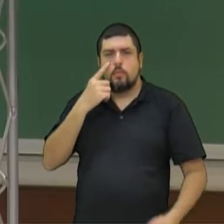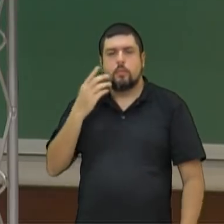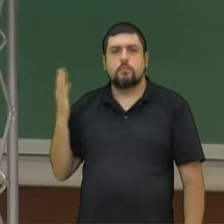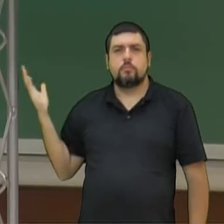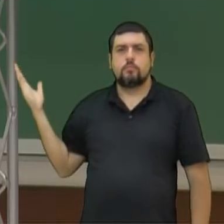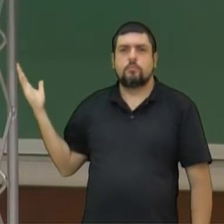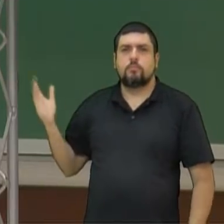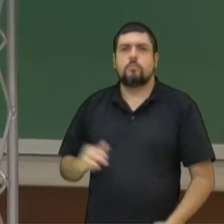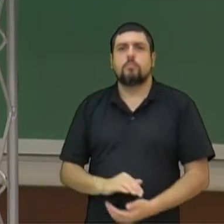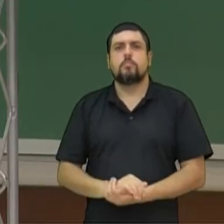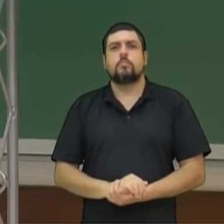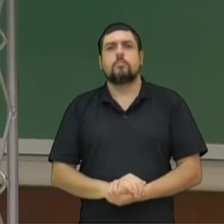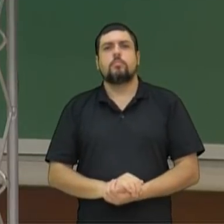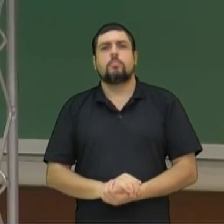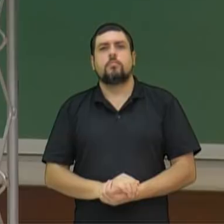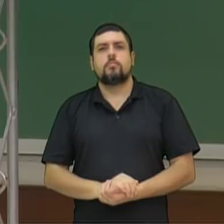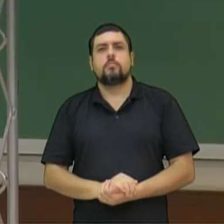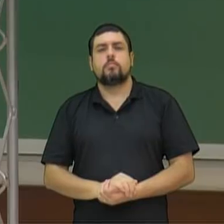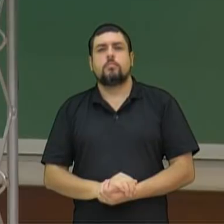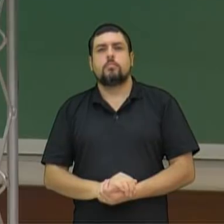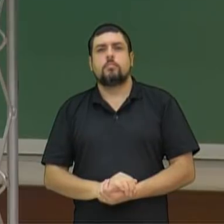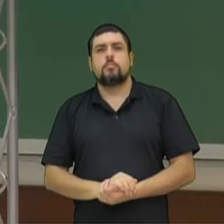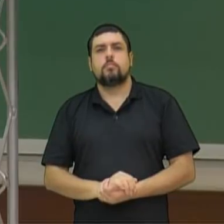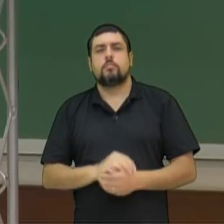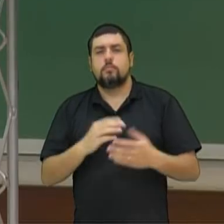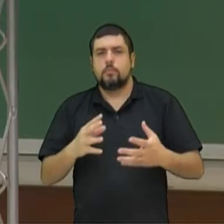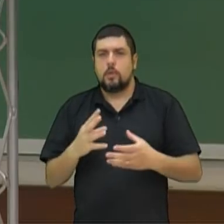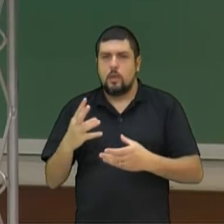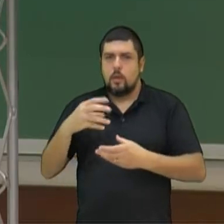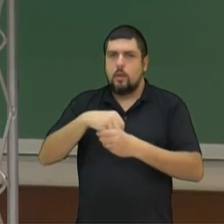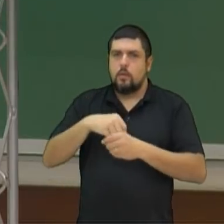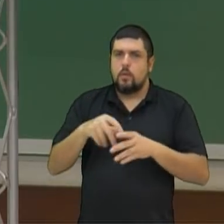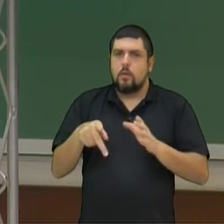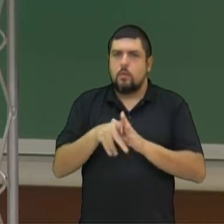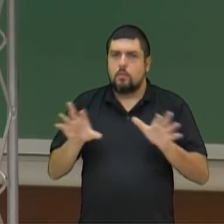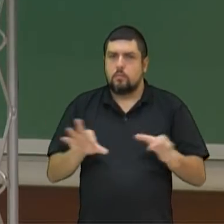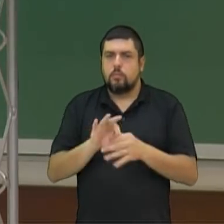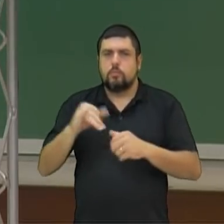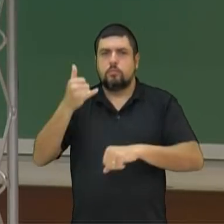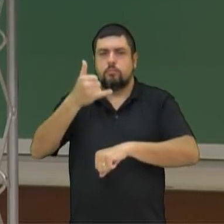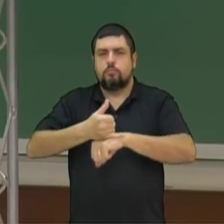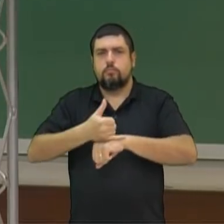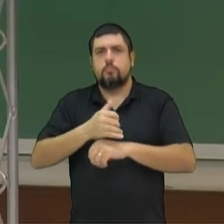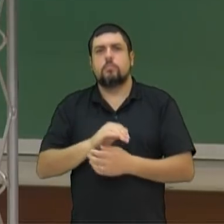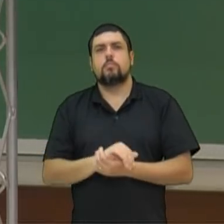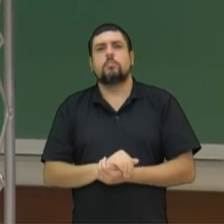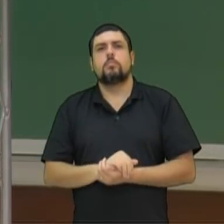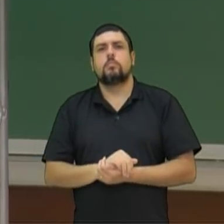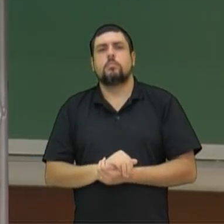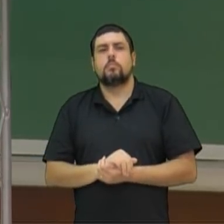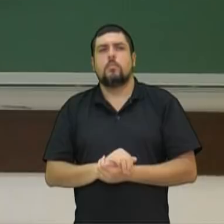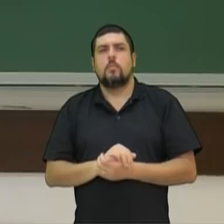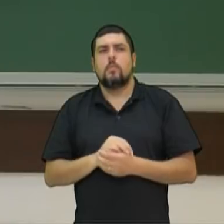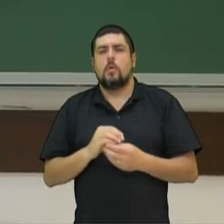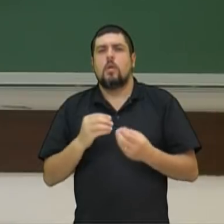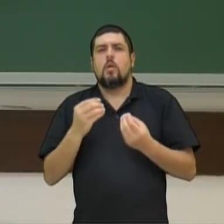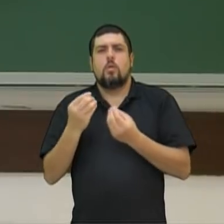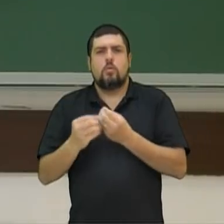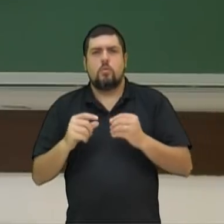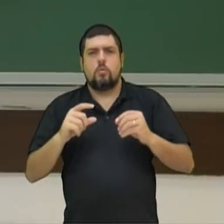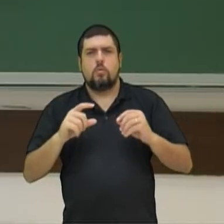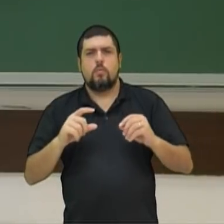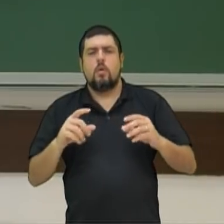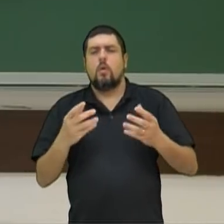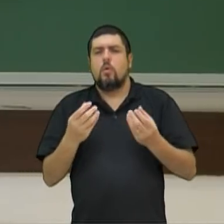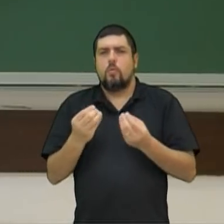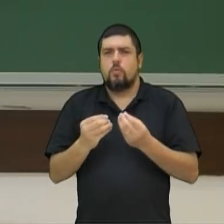terroso. Continua a regra, metais. Seguindo a nossa aula, equação de dissociação.